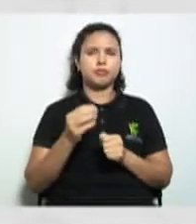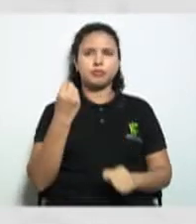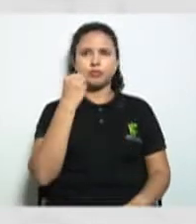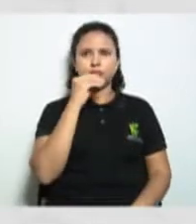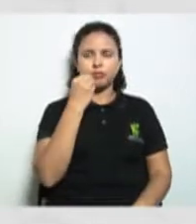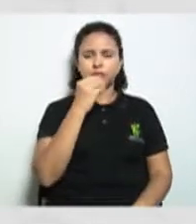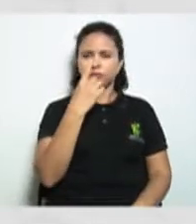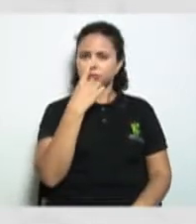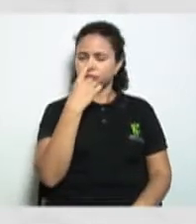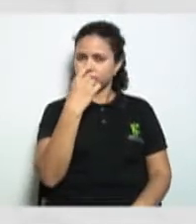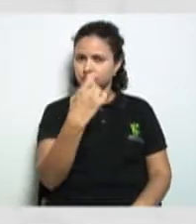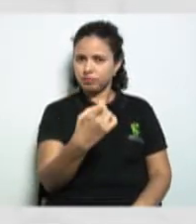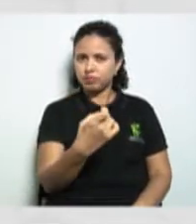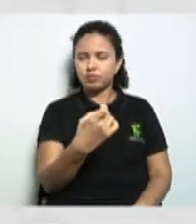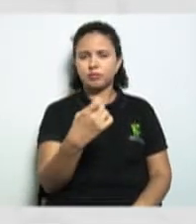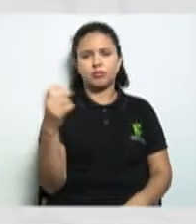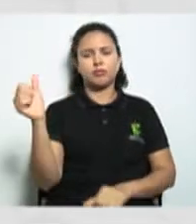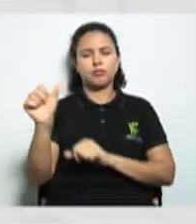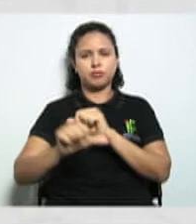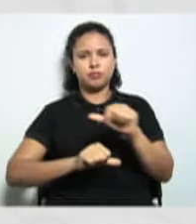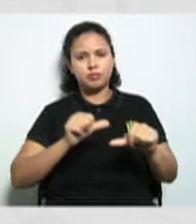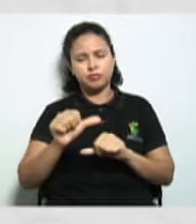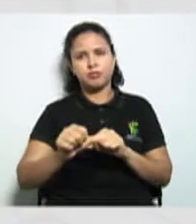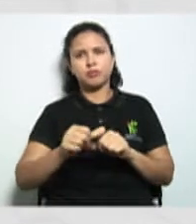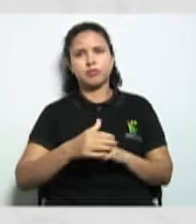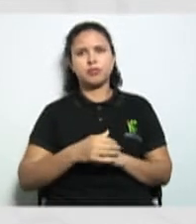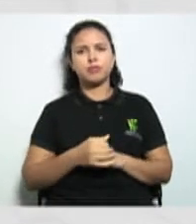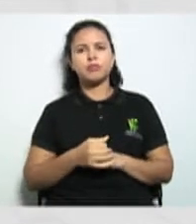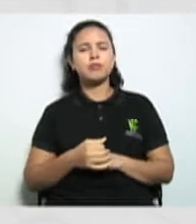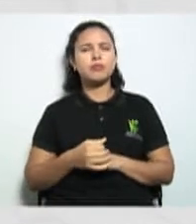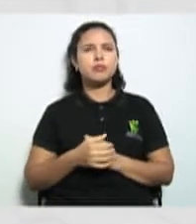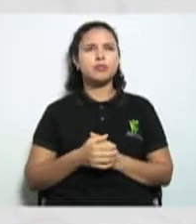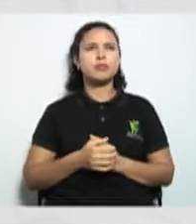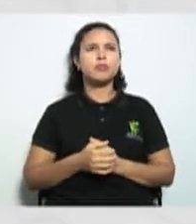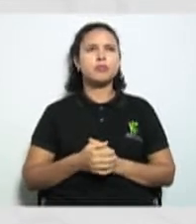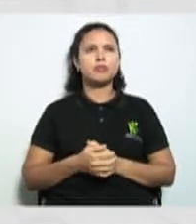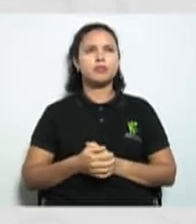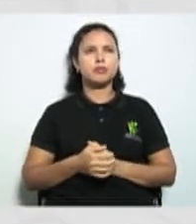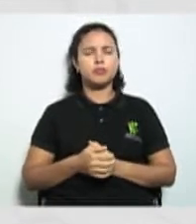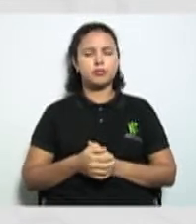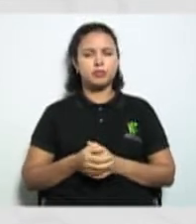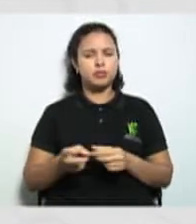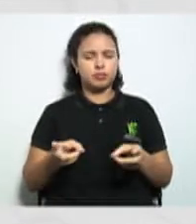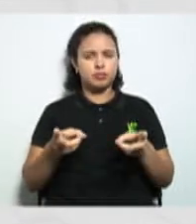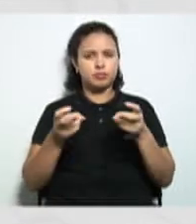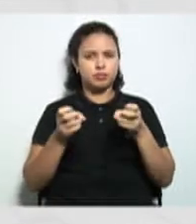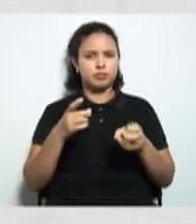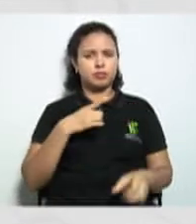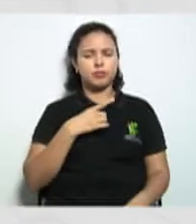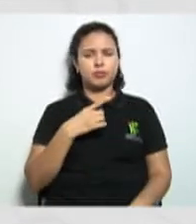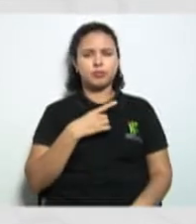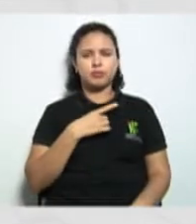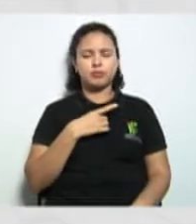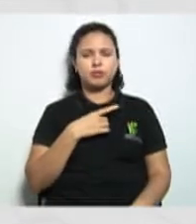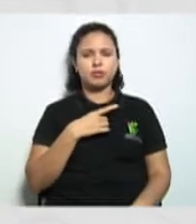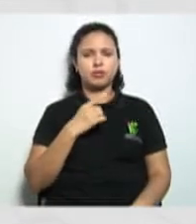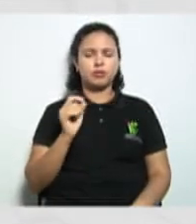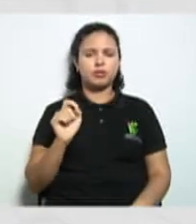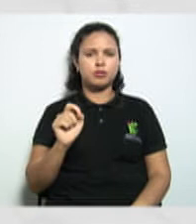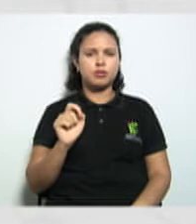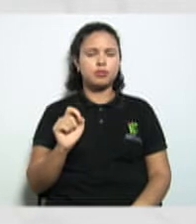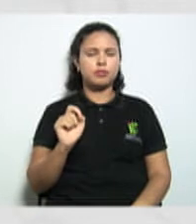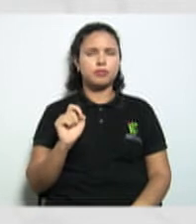reciclável? Vocês observem que aqui nós temos uma